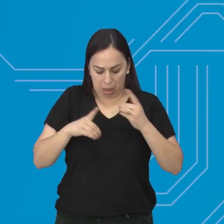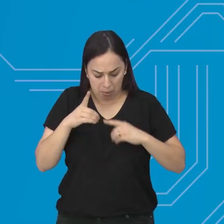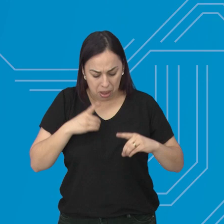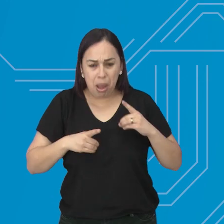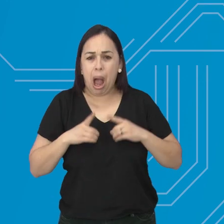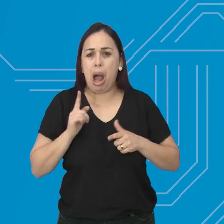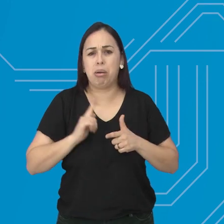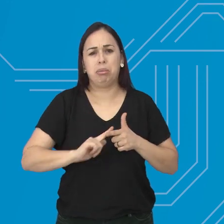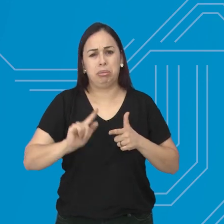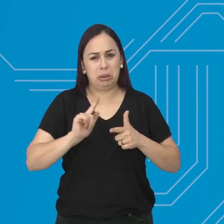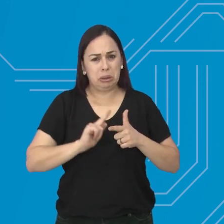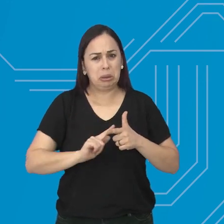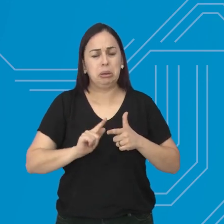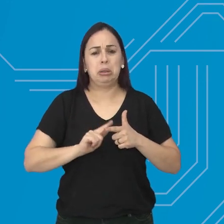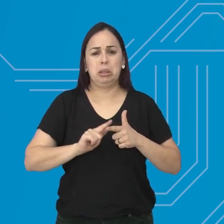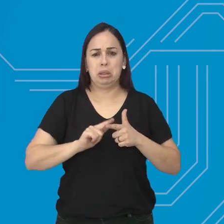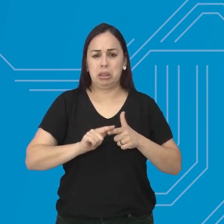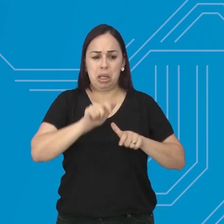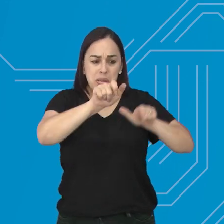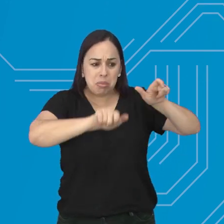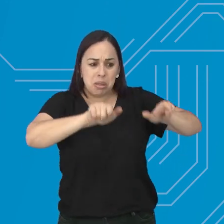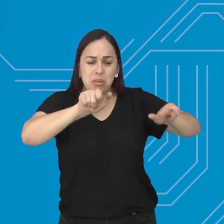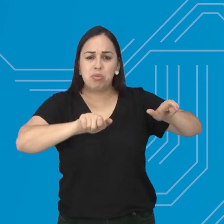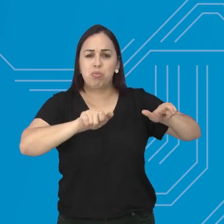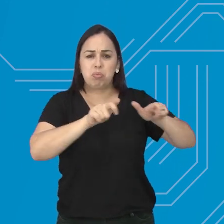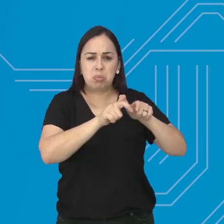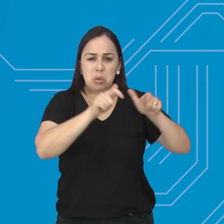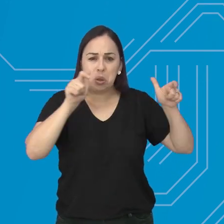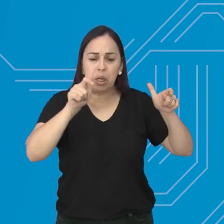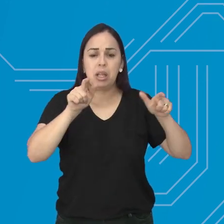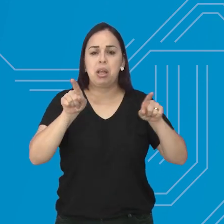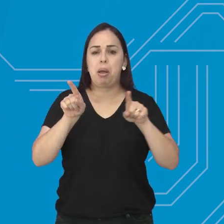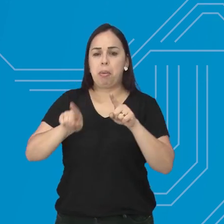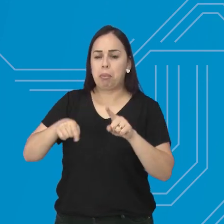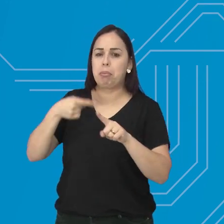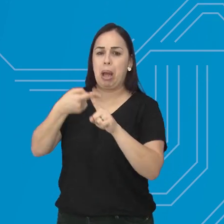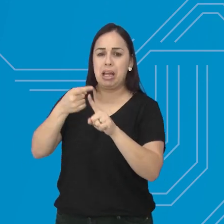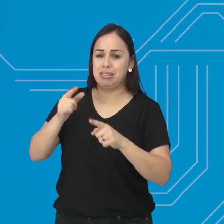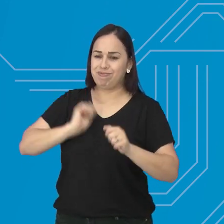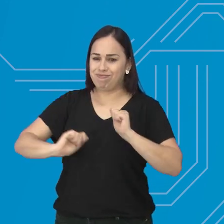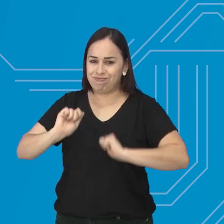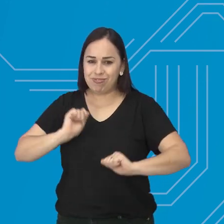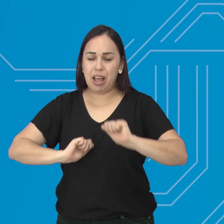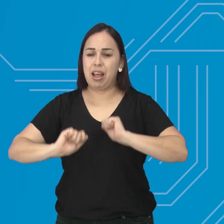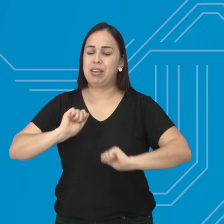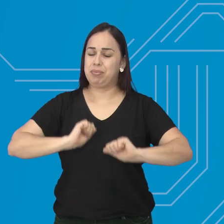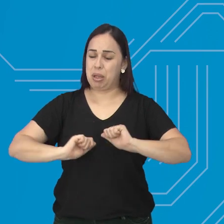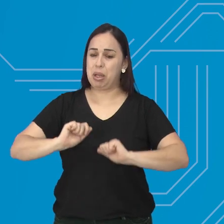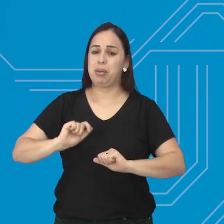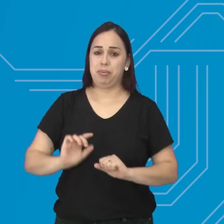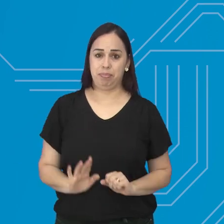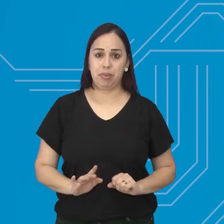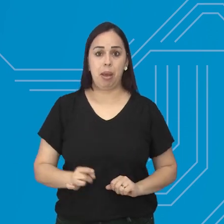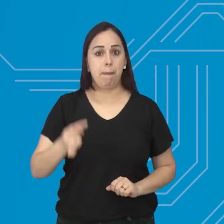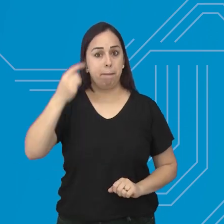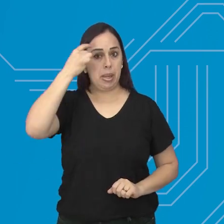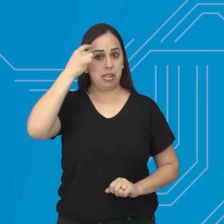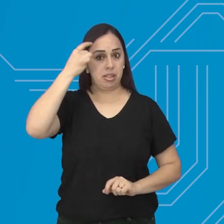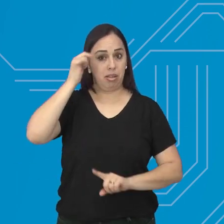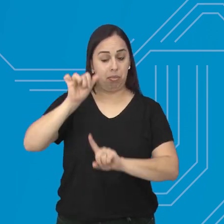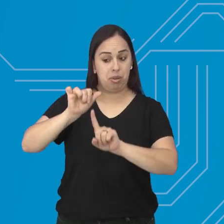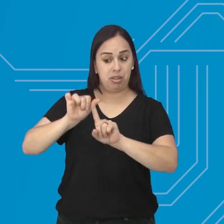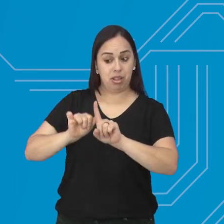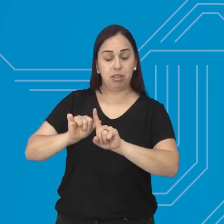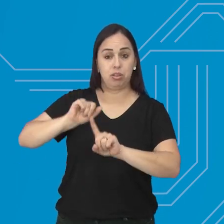A depressão é um problema que atinge muitas pessoas, assim como a ansiedade e outros problemas da mente. Pensando nisso,